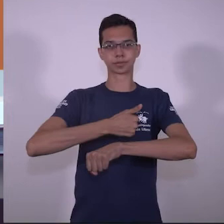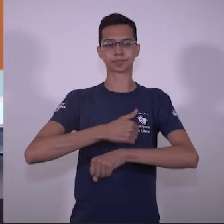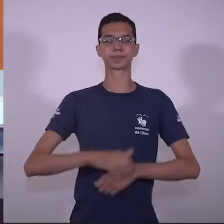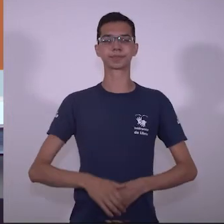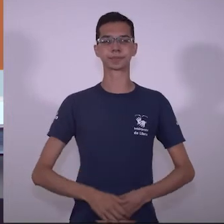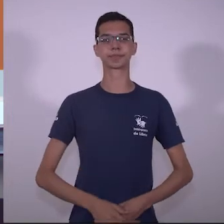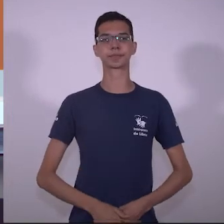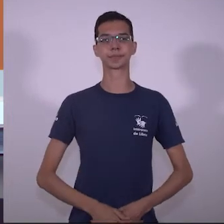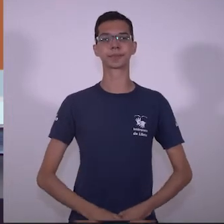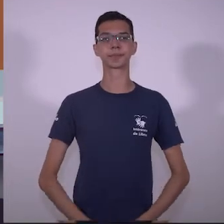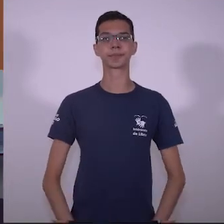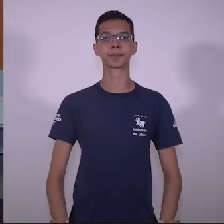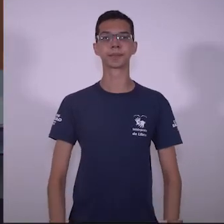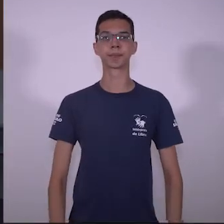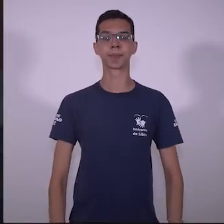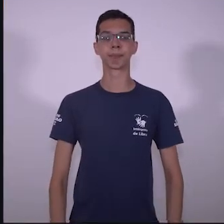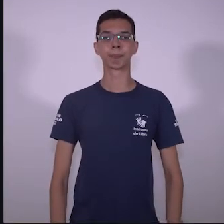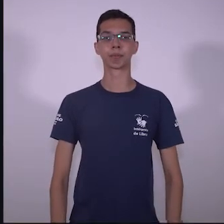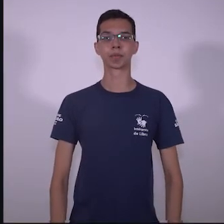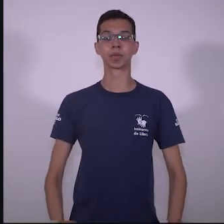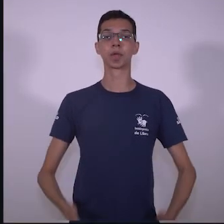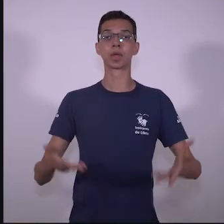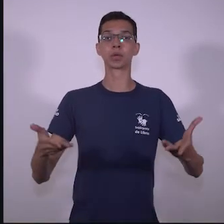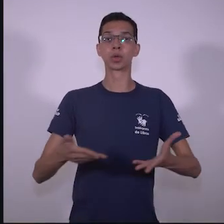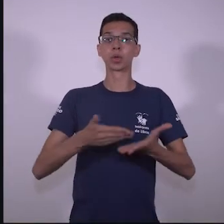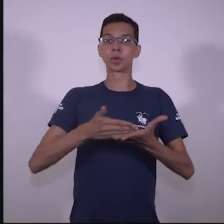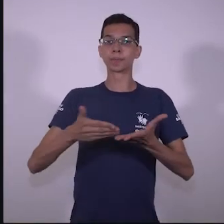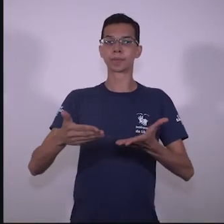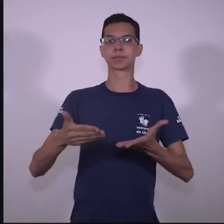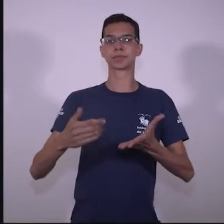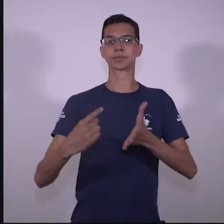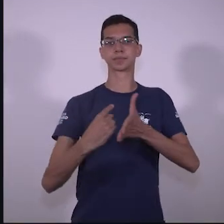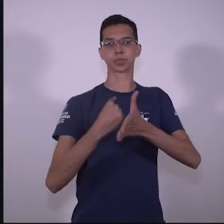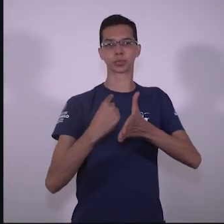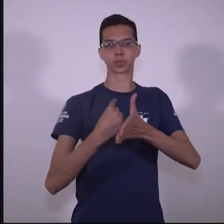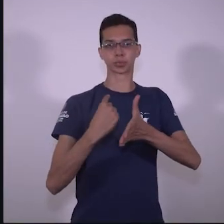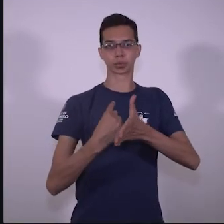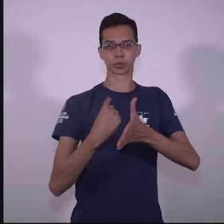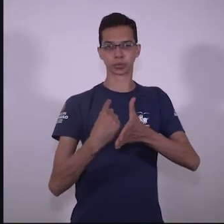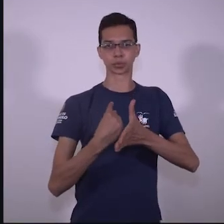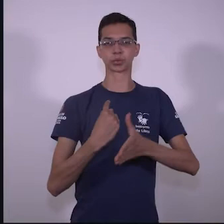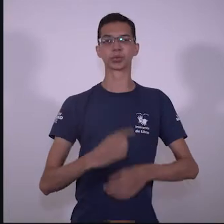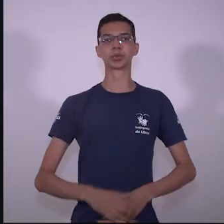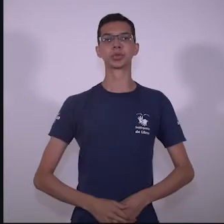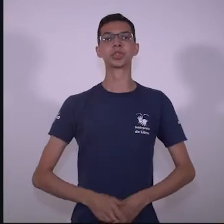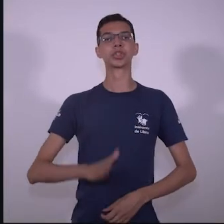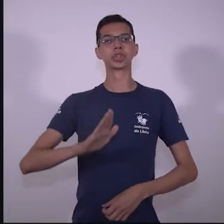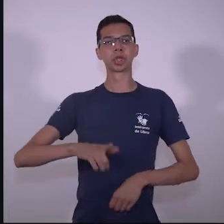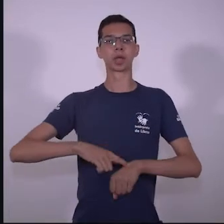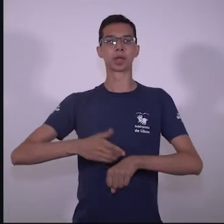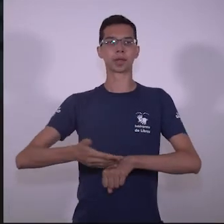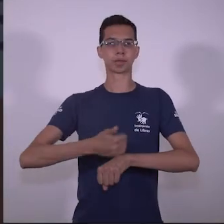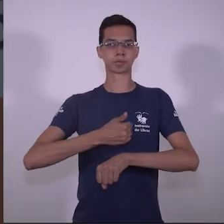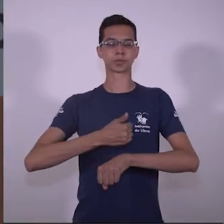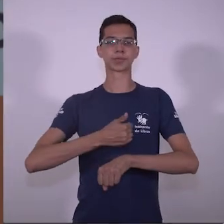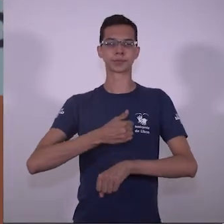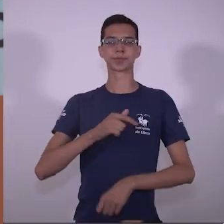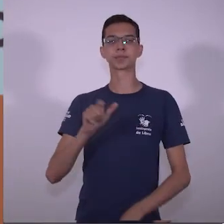enquanto. Então, vamos dar início às perguntas que já foram enviadas de forma antecipada pelos